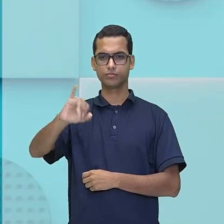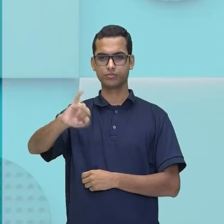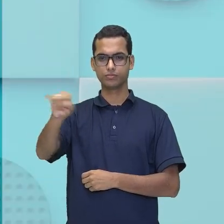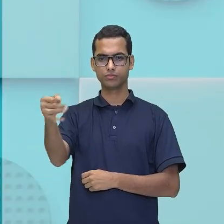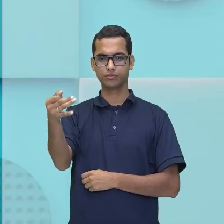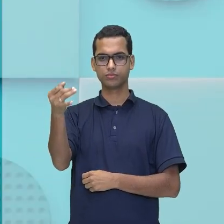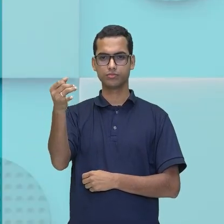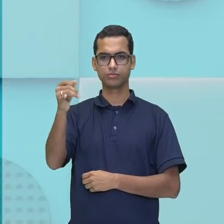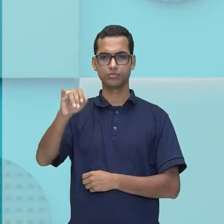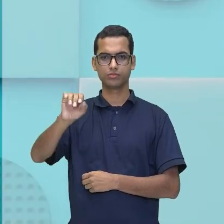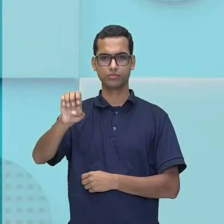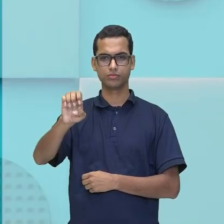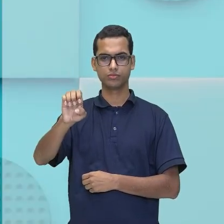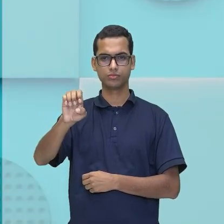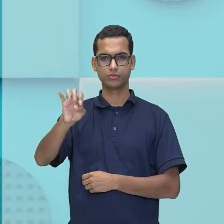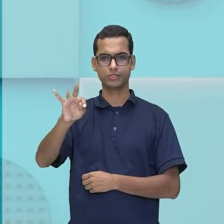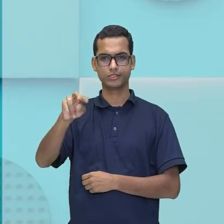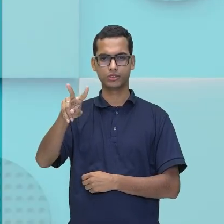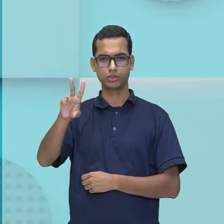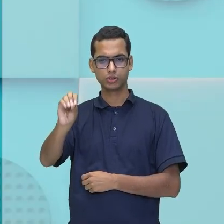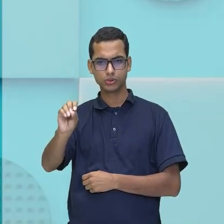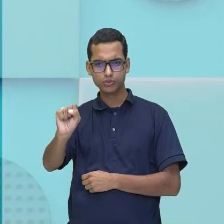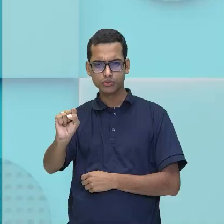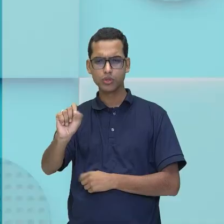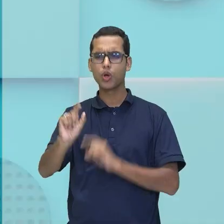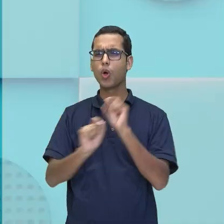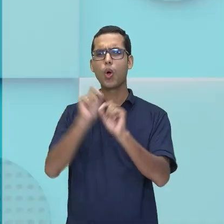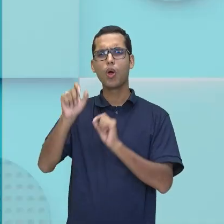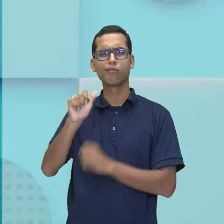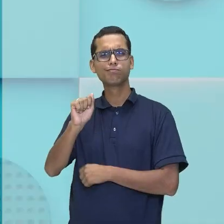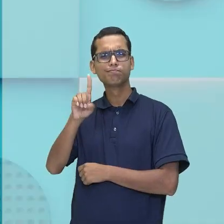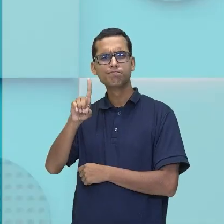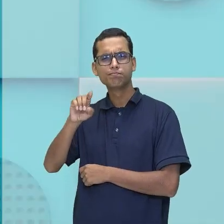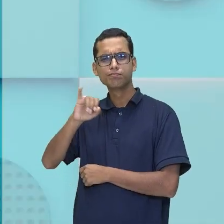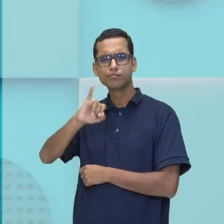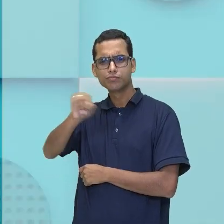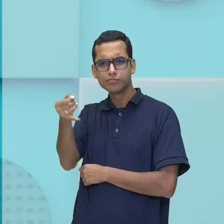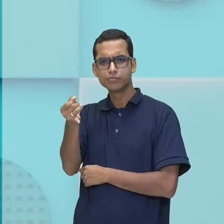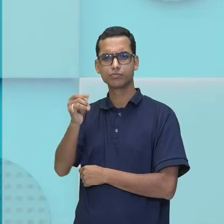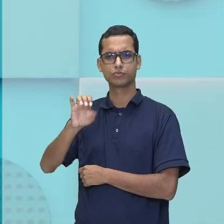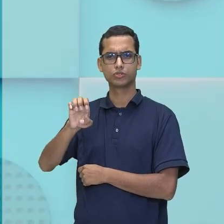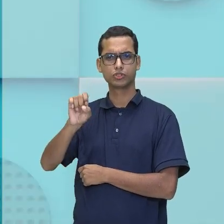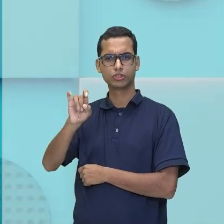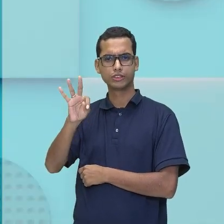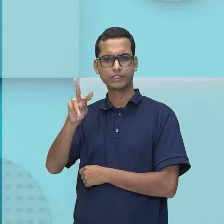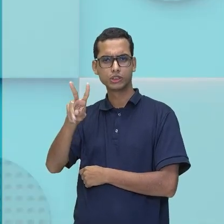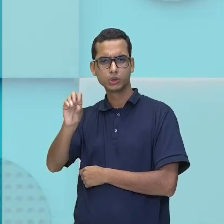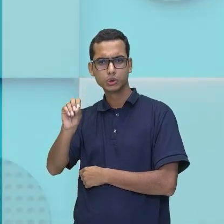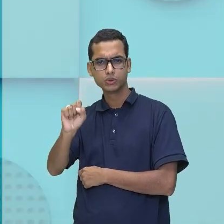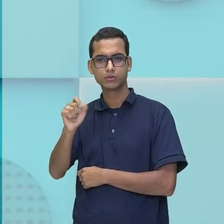adjetivos. E para começar a nossa aula, preste atenção ao poema.